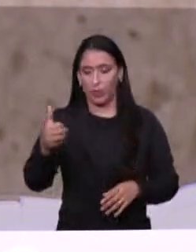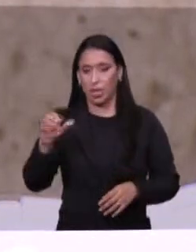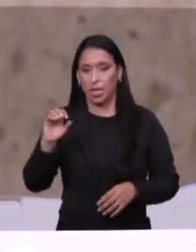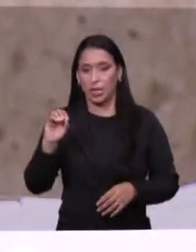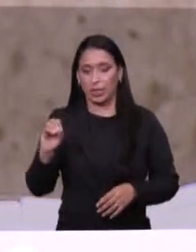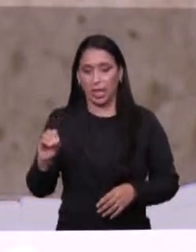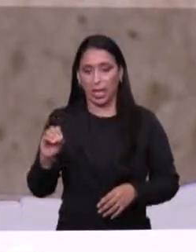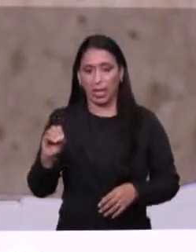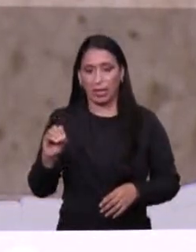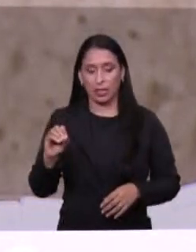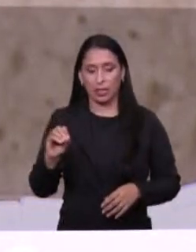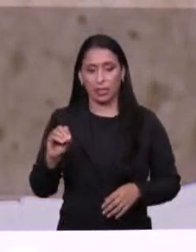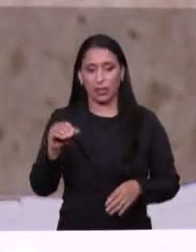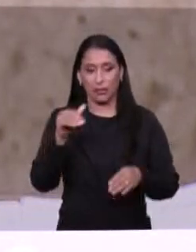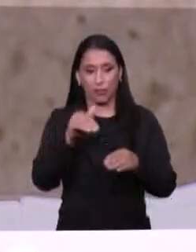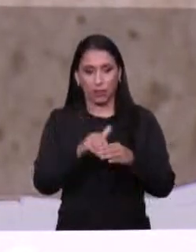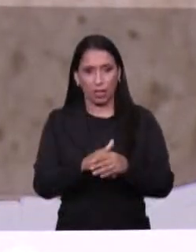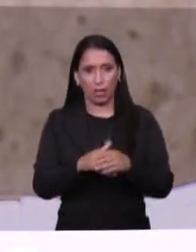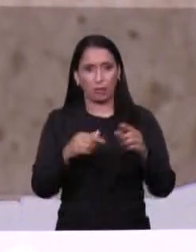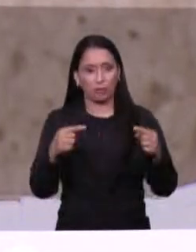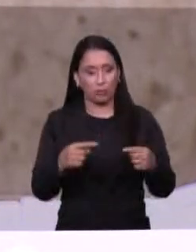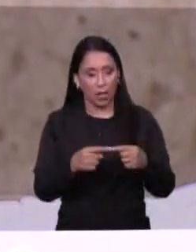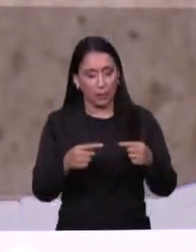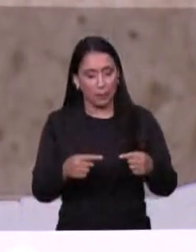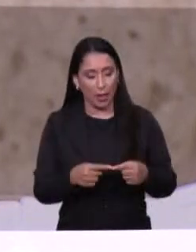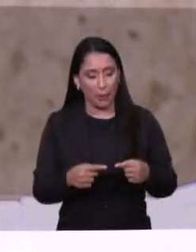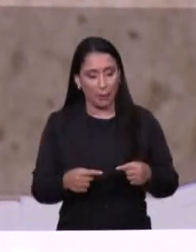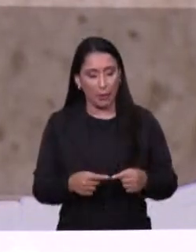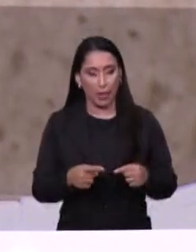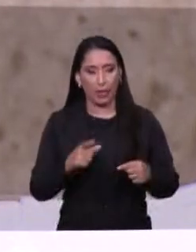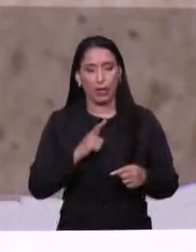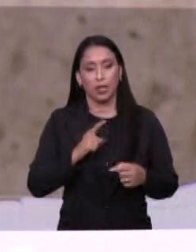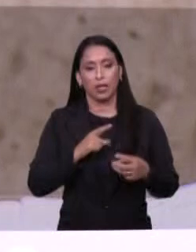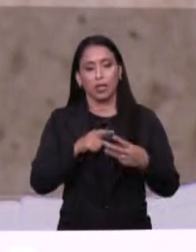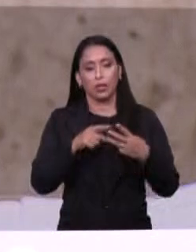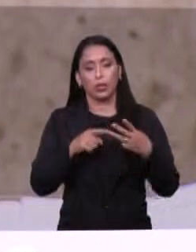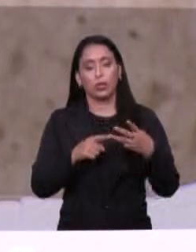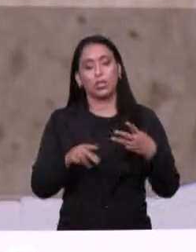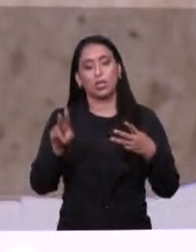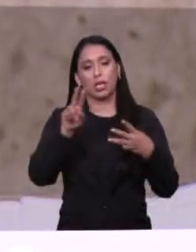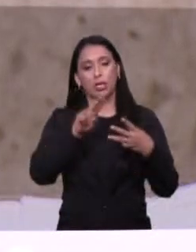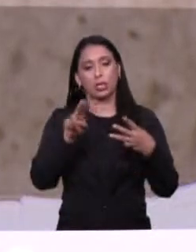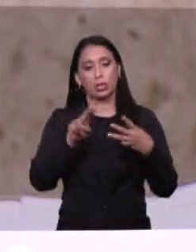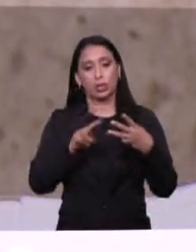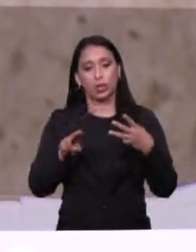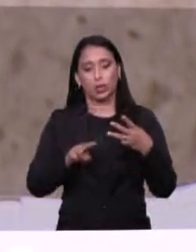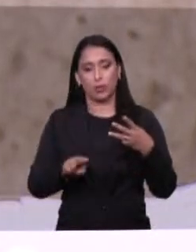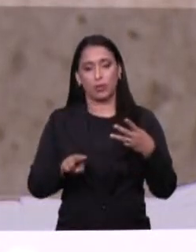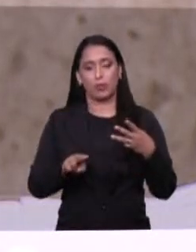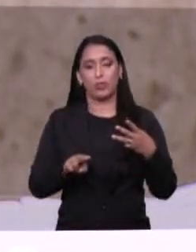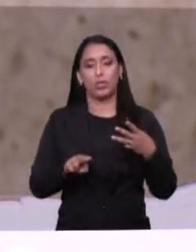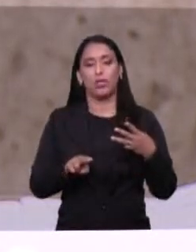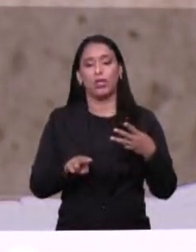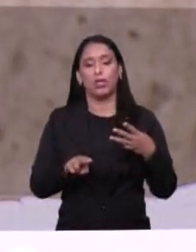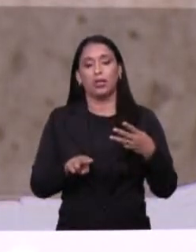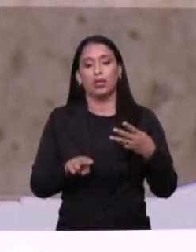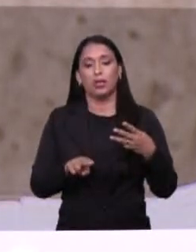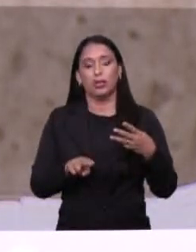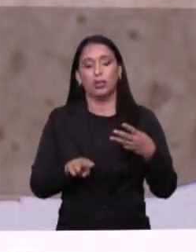votantes exatamente na mesma linha com relação aos 3 nomes que acabo